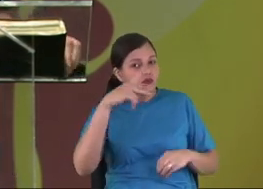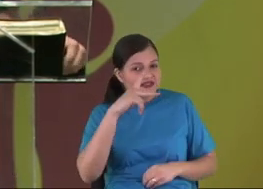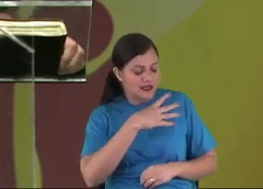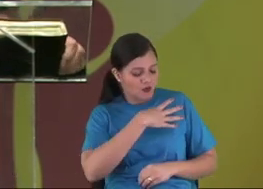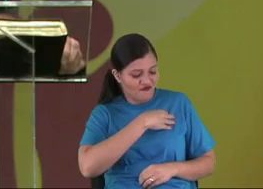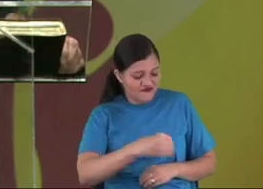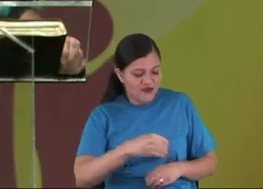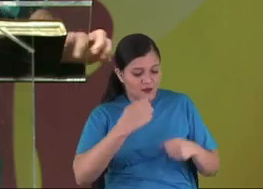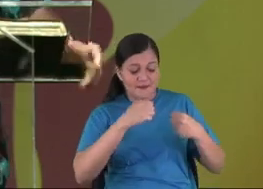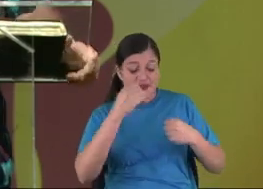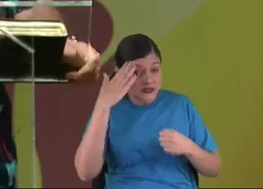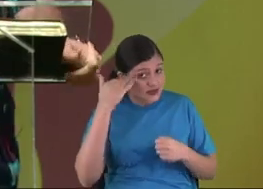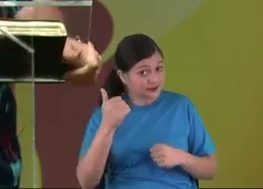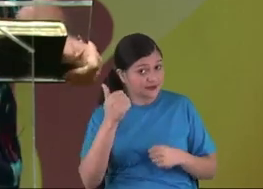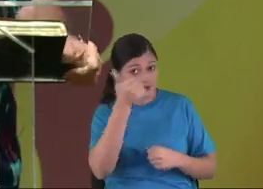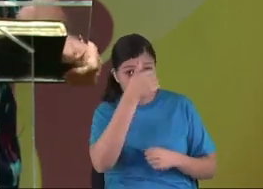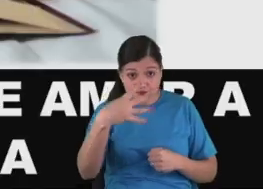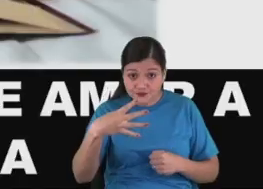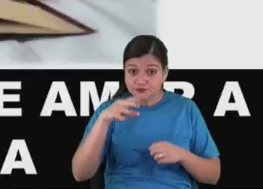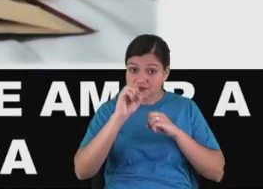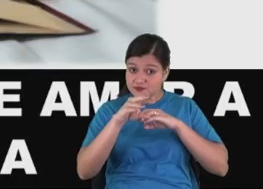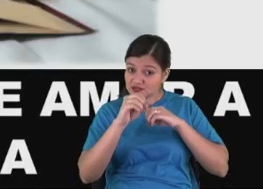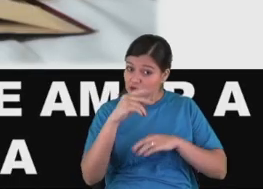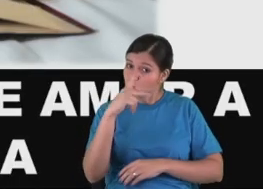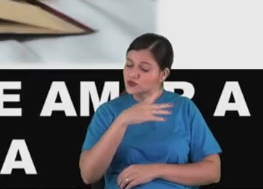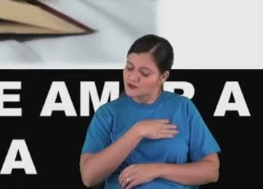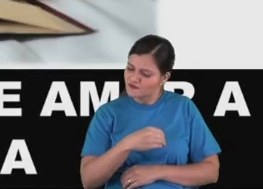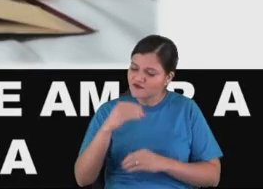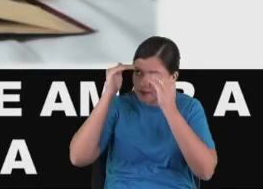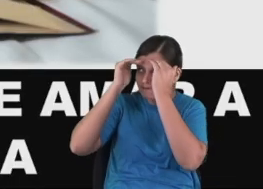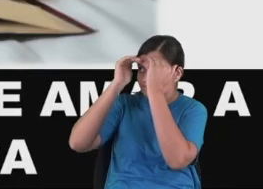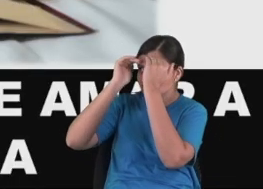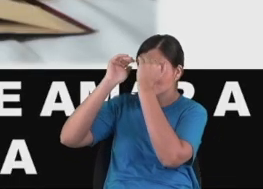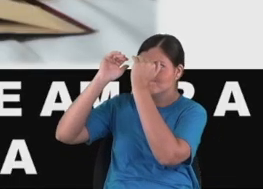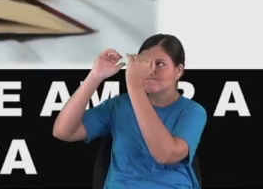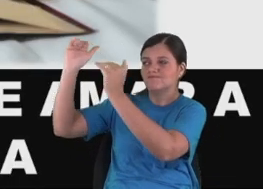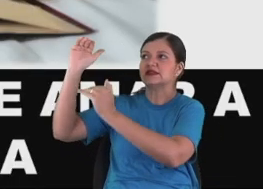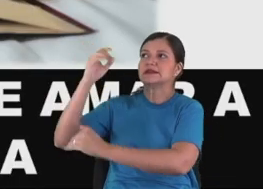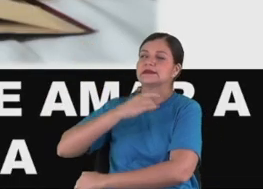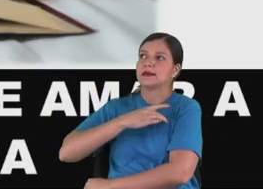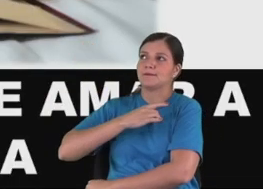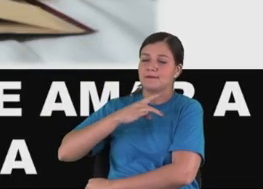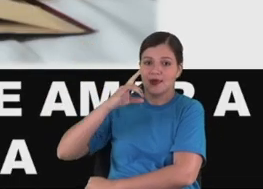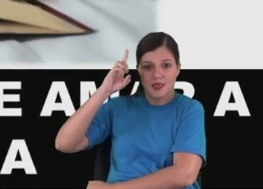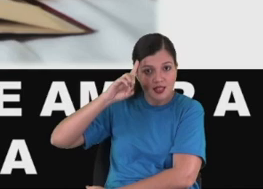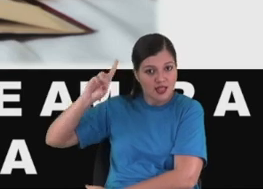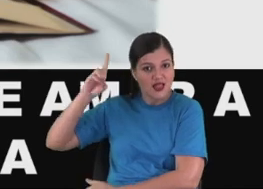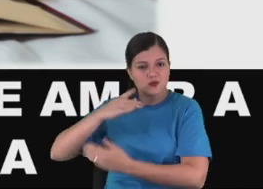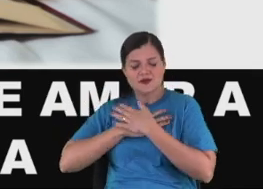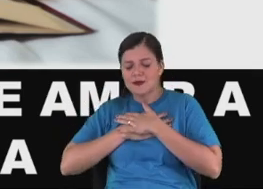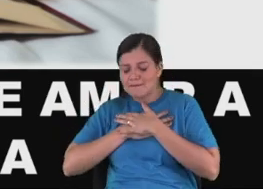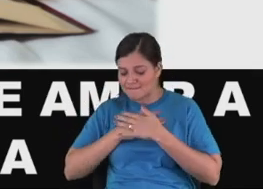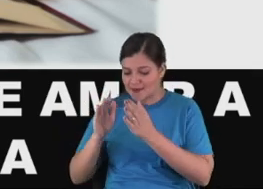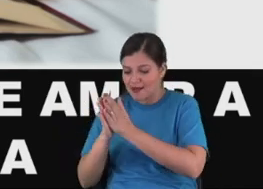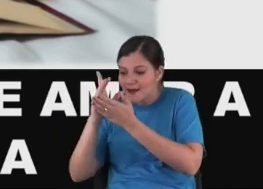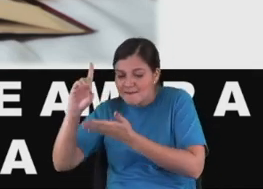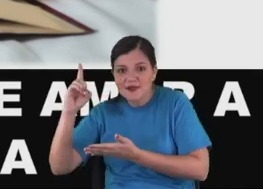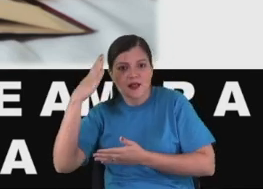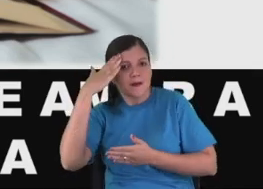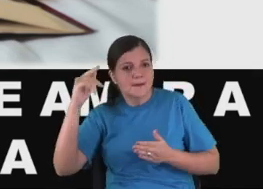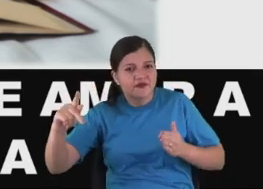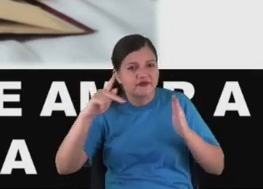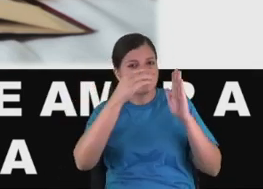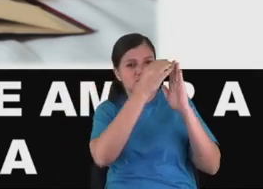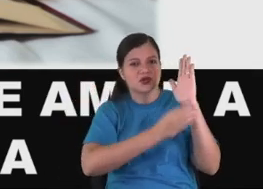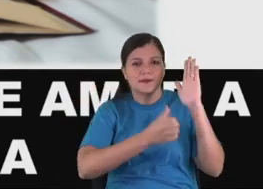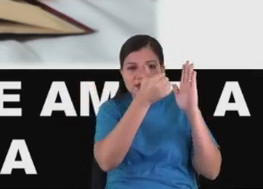Número 14, ensine o seu filho a temer a Deus e amar a palavra de Deus. Provérbios capítulo 9, verso 10, diz